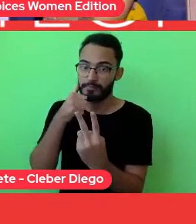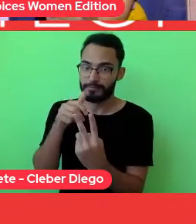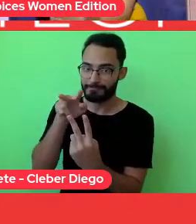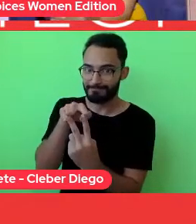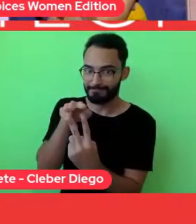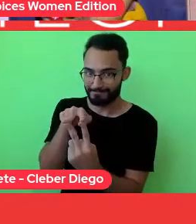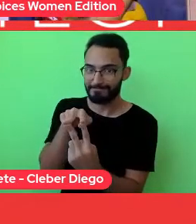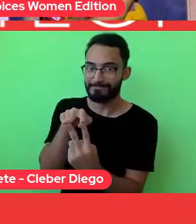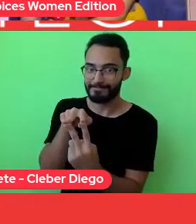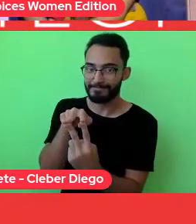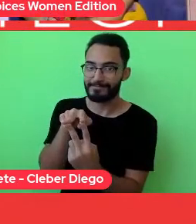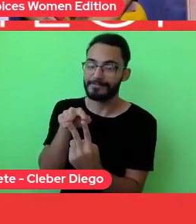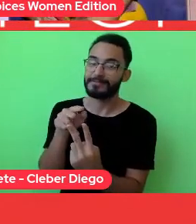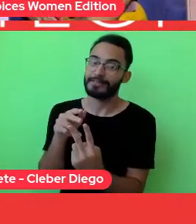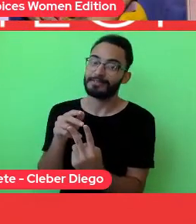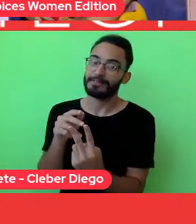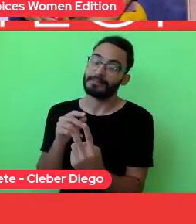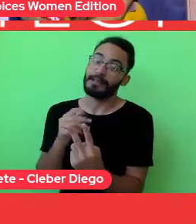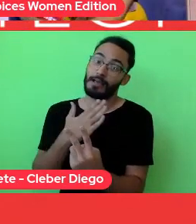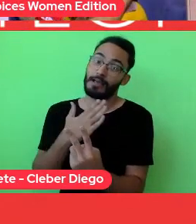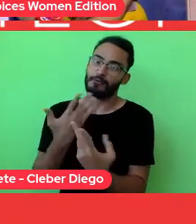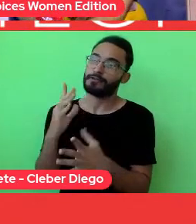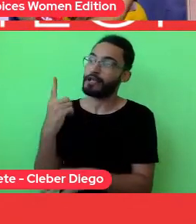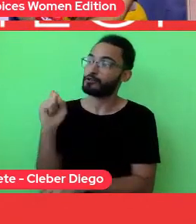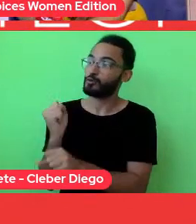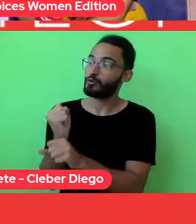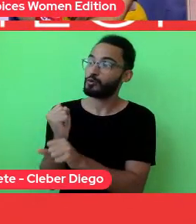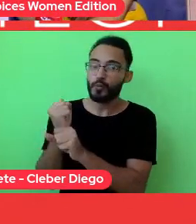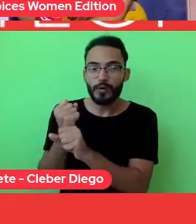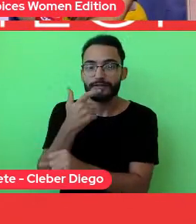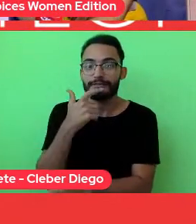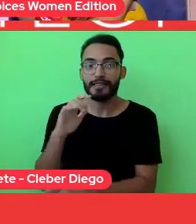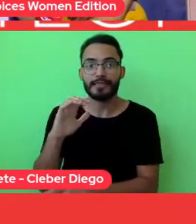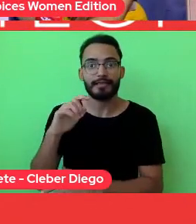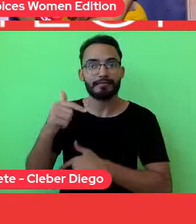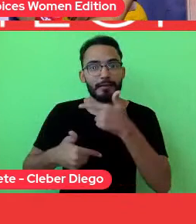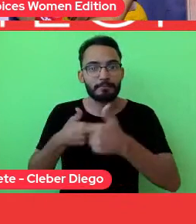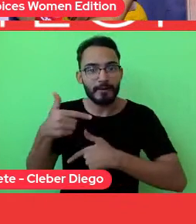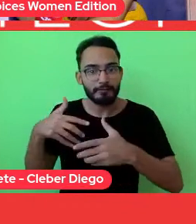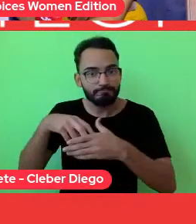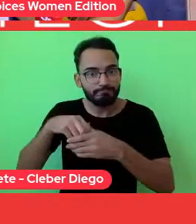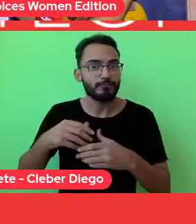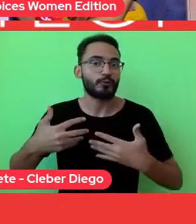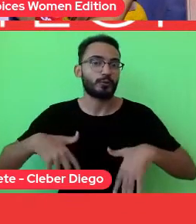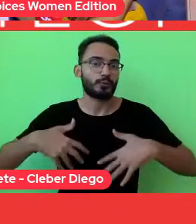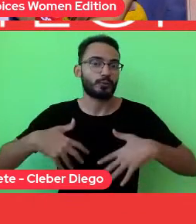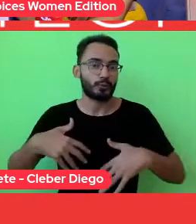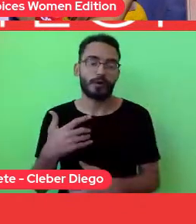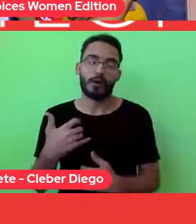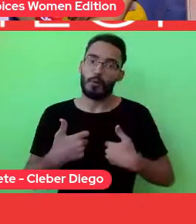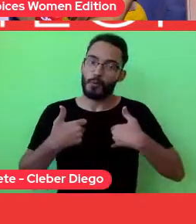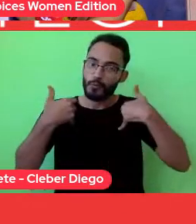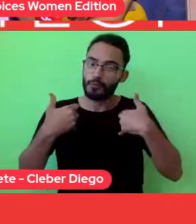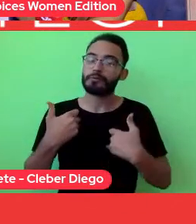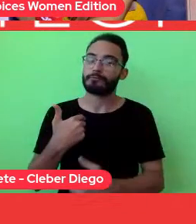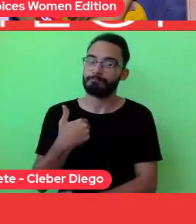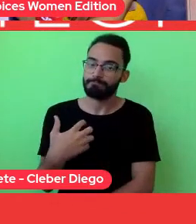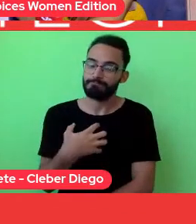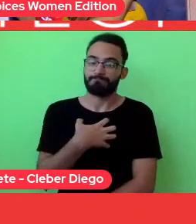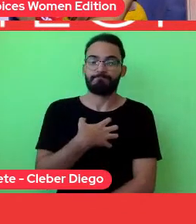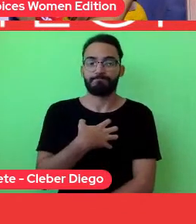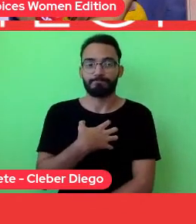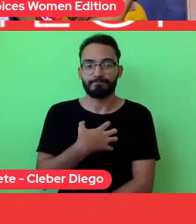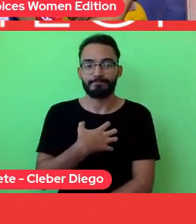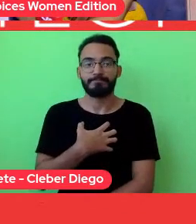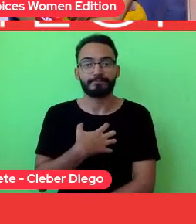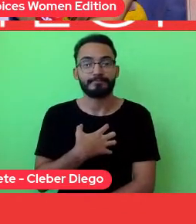na CIT já há 18 anos, né, trilhando assim, a minha jornada aqui de muito, muito orgulho.